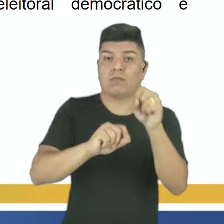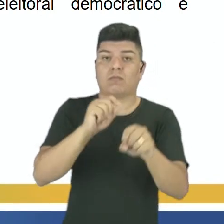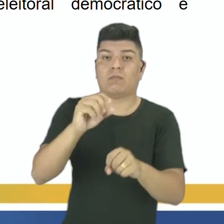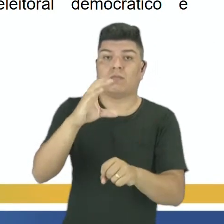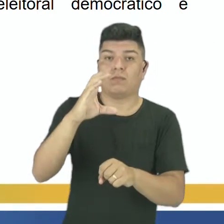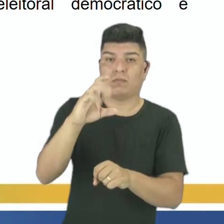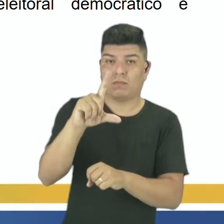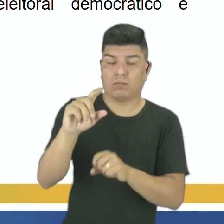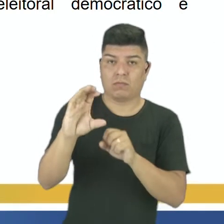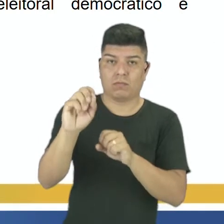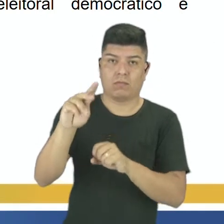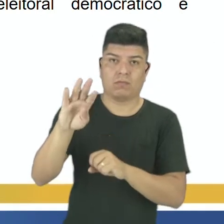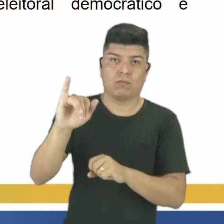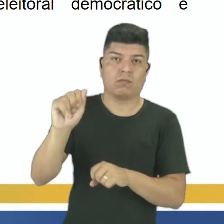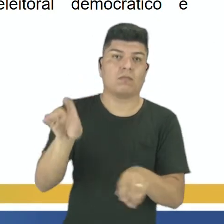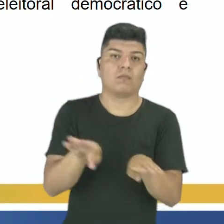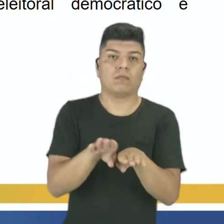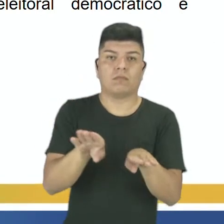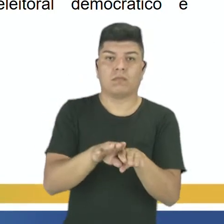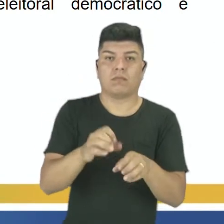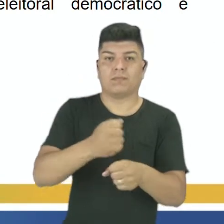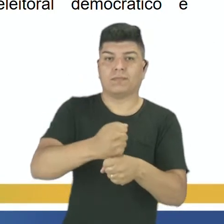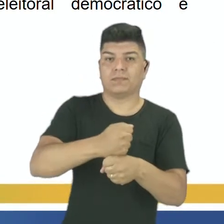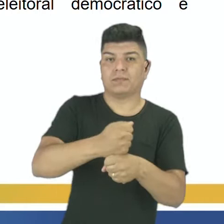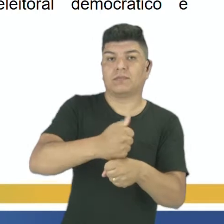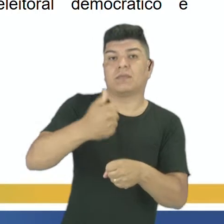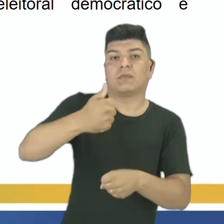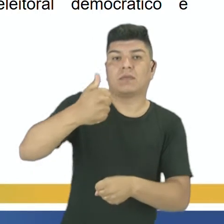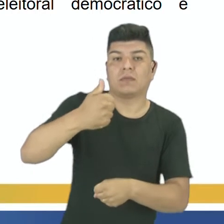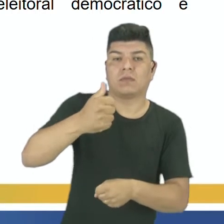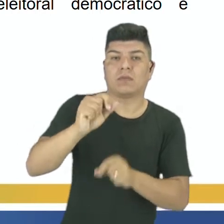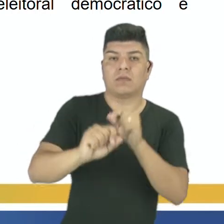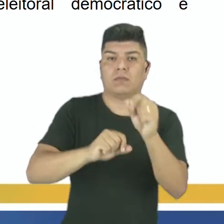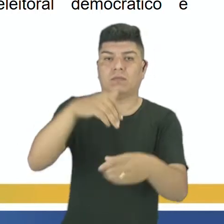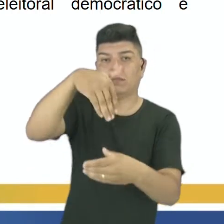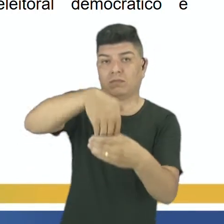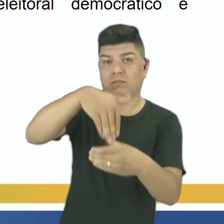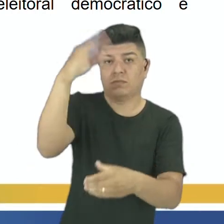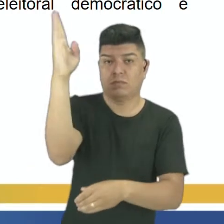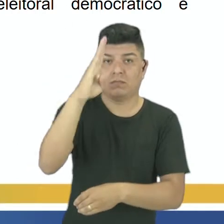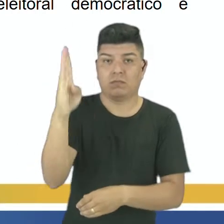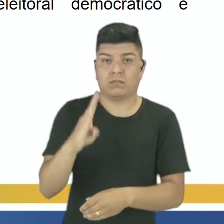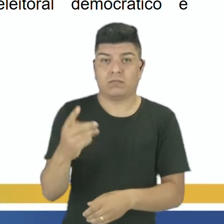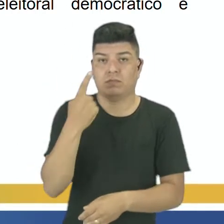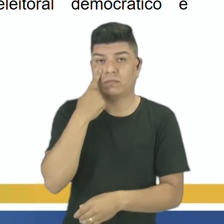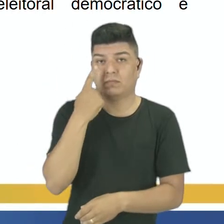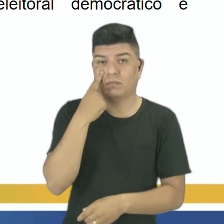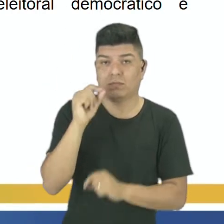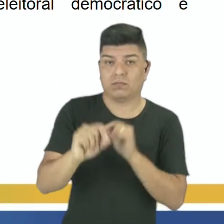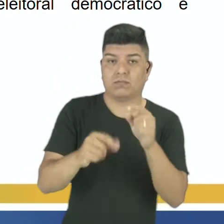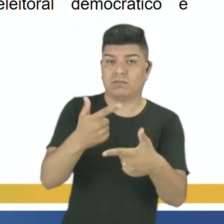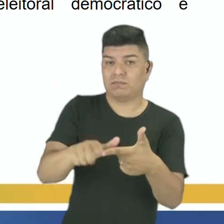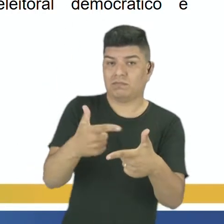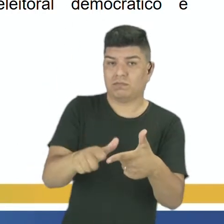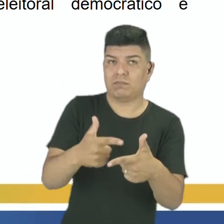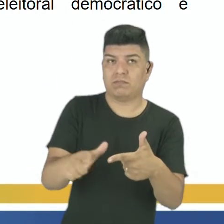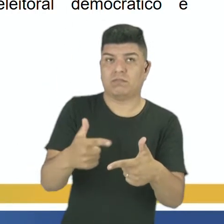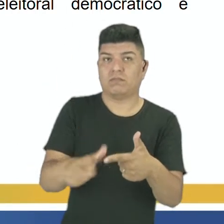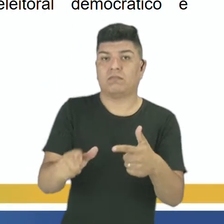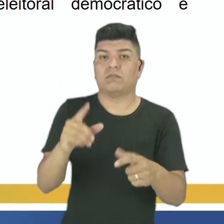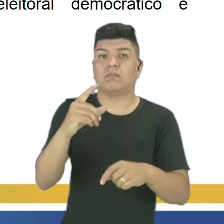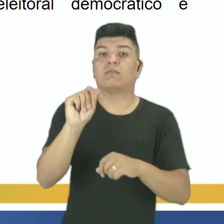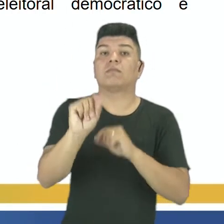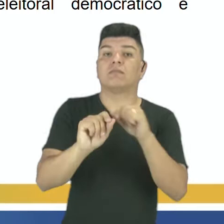Colômbia. Há menos de um ano, as eleições gerais, agora é o Brasil que se vê diante do problema, com um